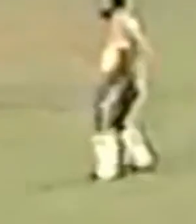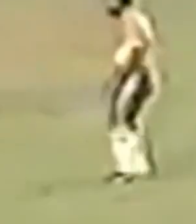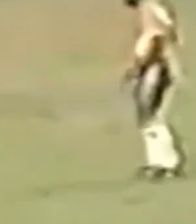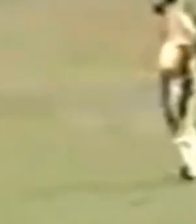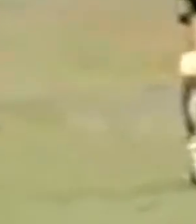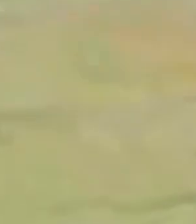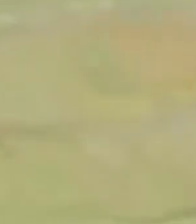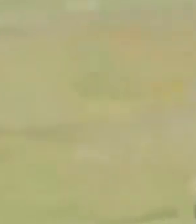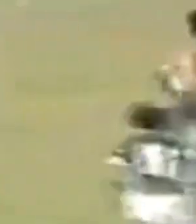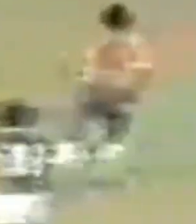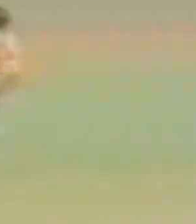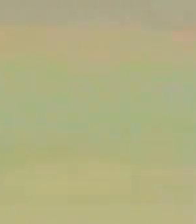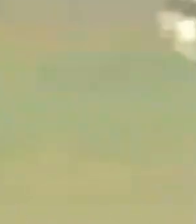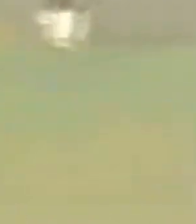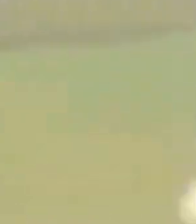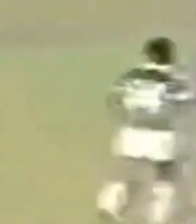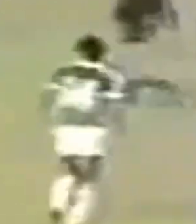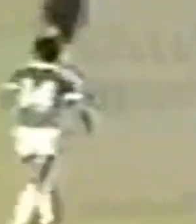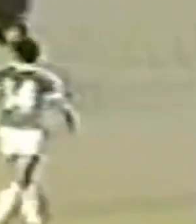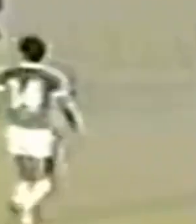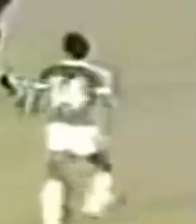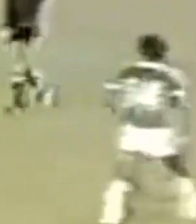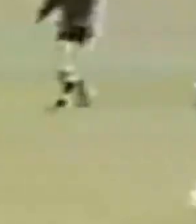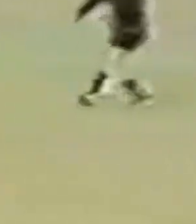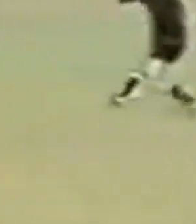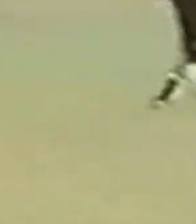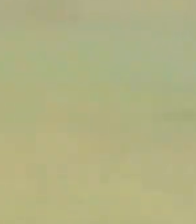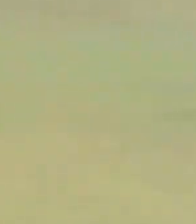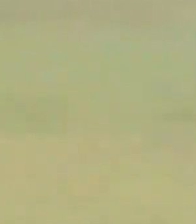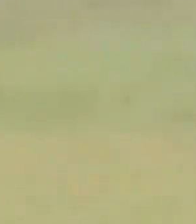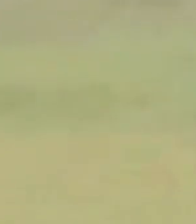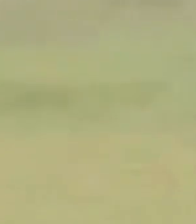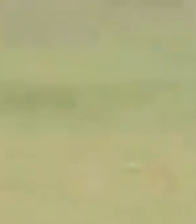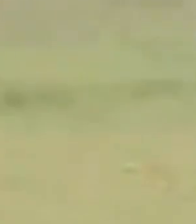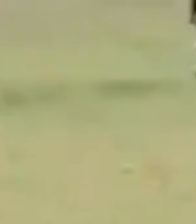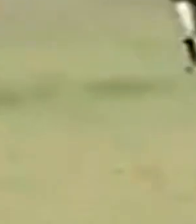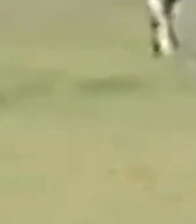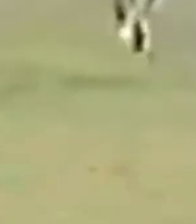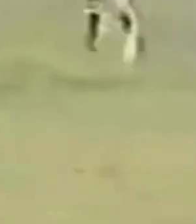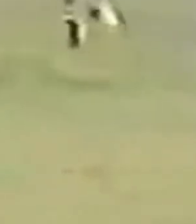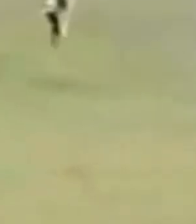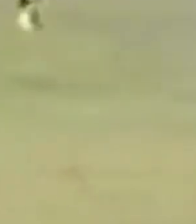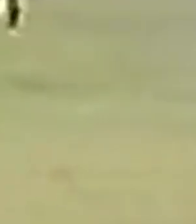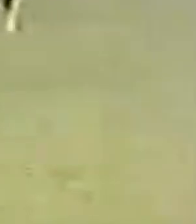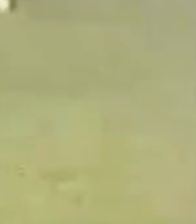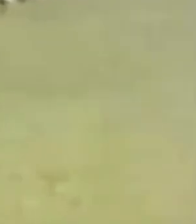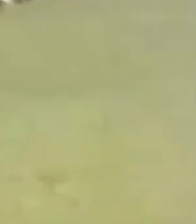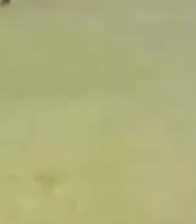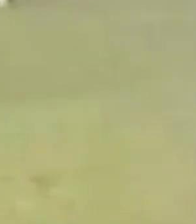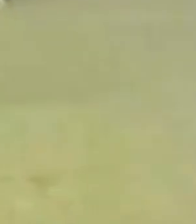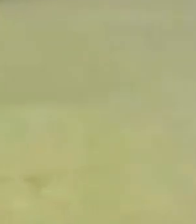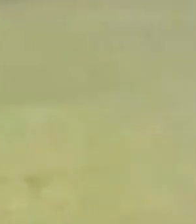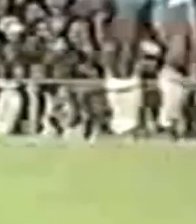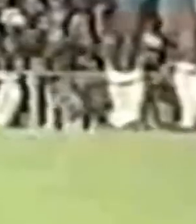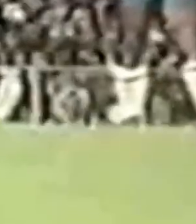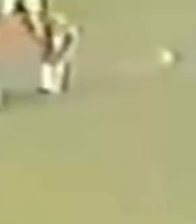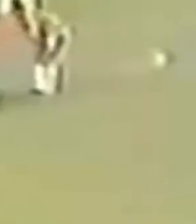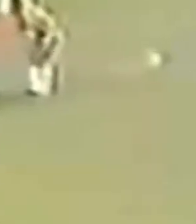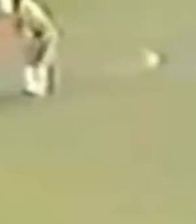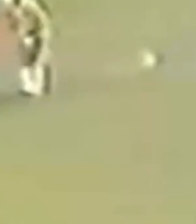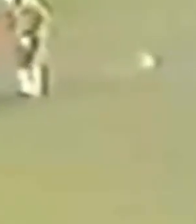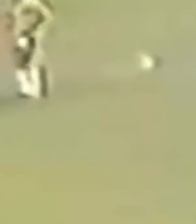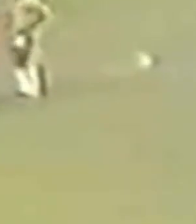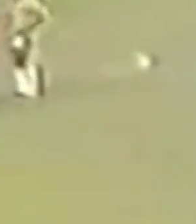Eber. Lá vai Eber, cruza para a área perigosa. Veio o Brasil. Derrubado na meia-lua da área perigosa. Teve as pernas